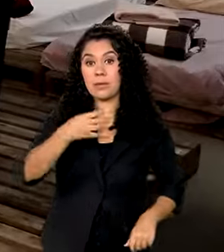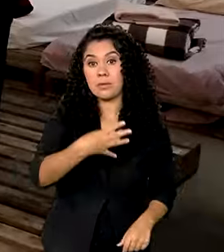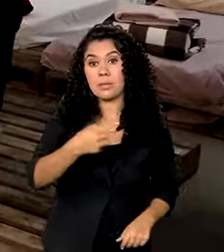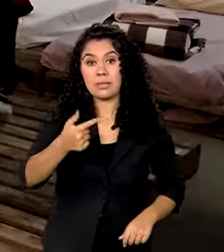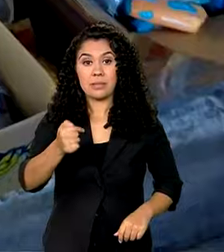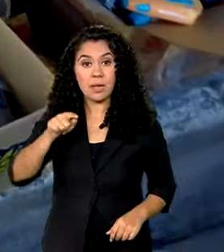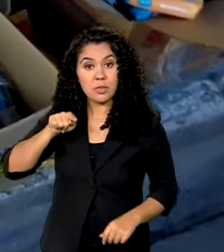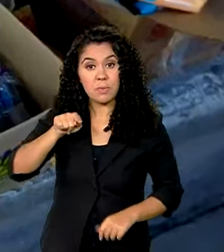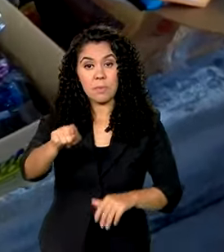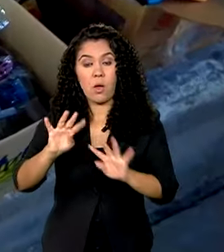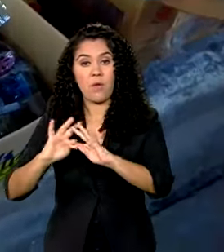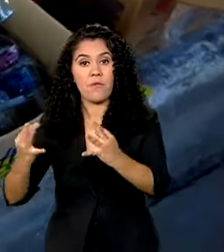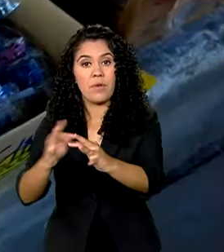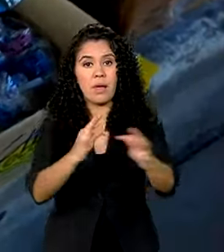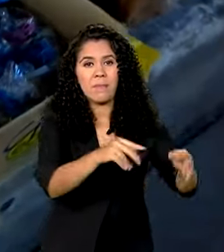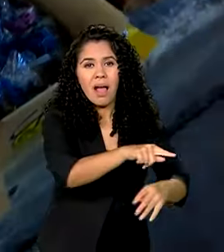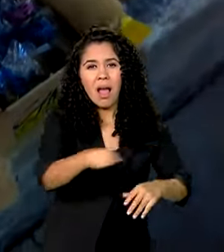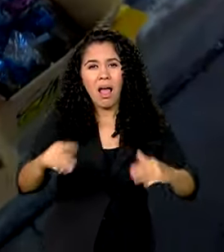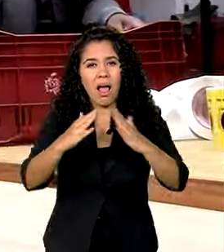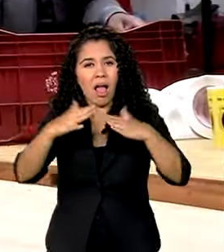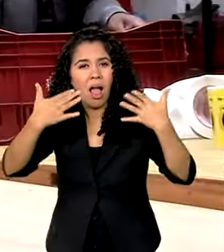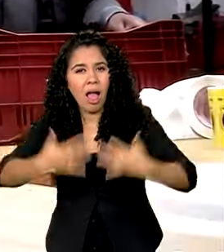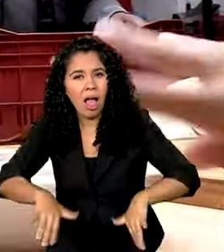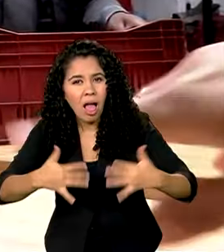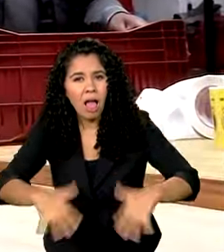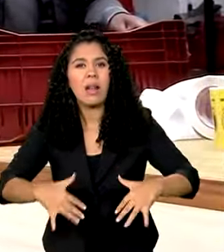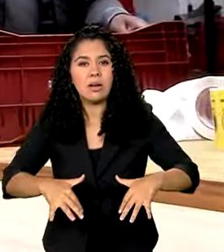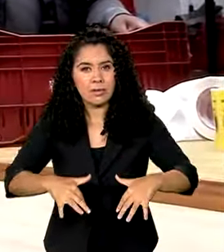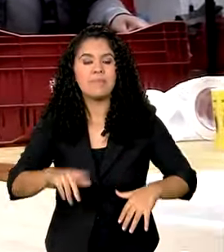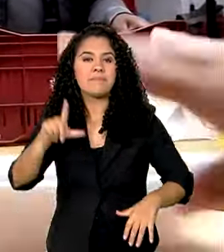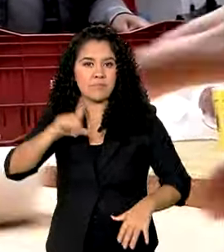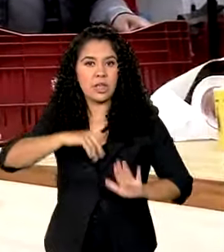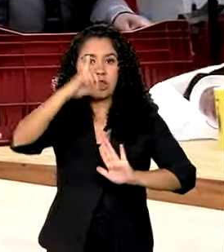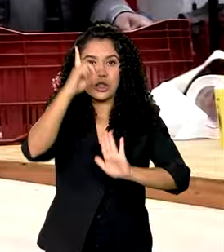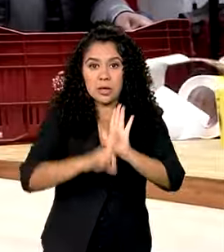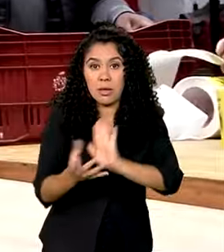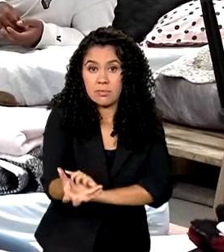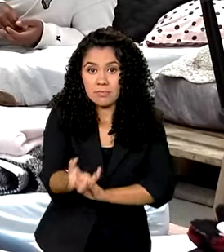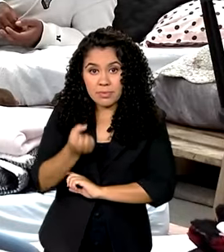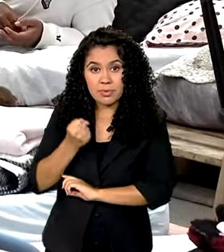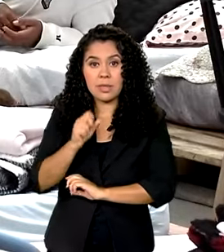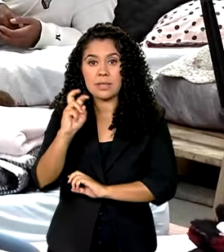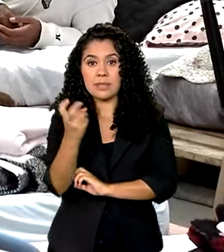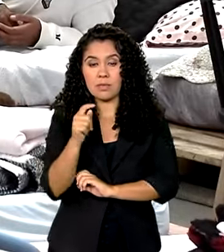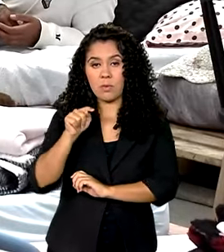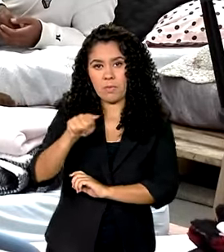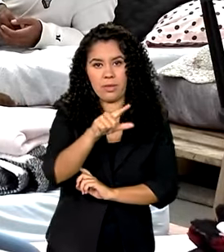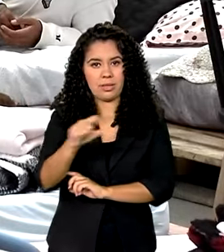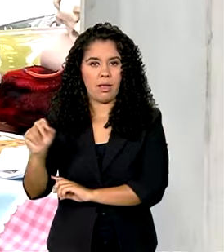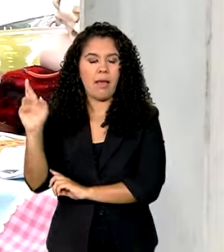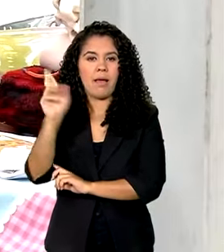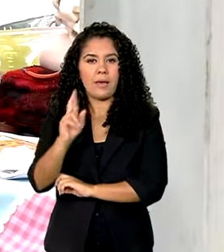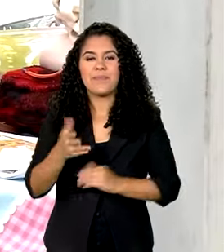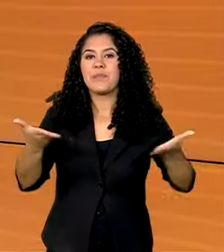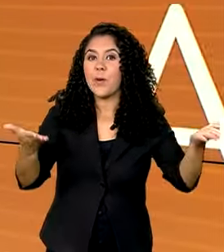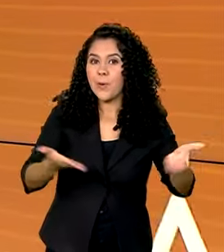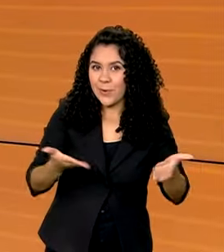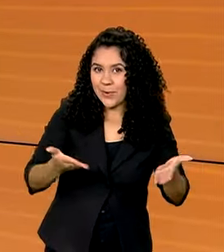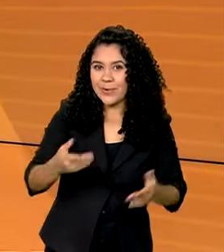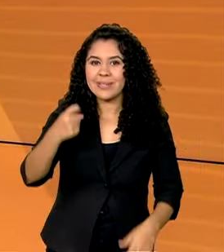47 mil famílias desabrigadas ou desalojadas terão acesso ao benefício de R$